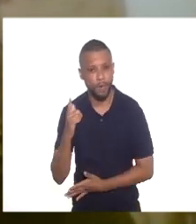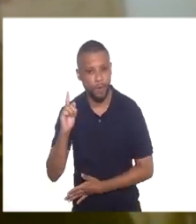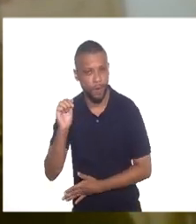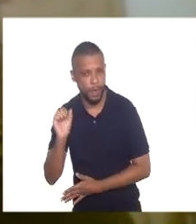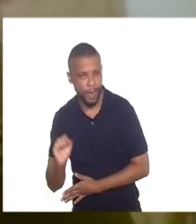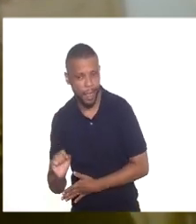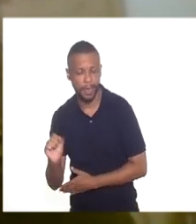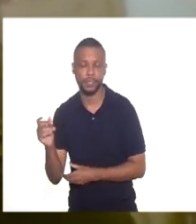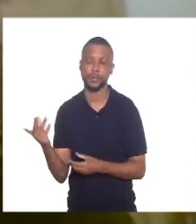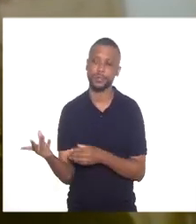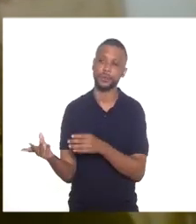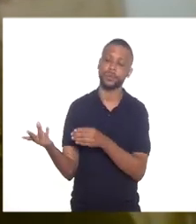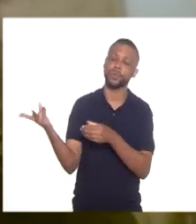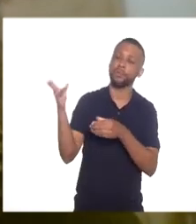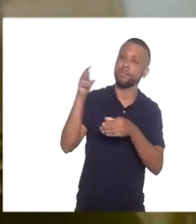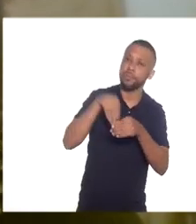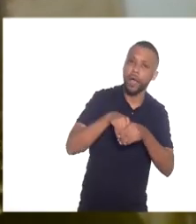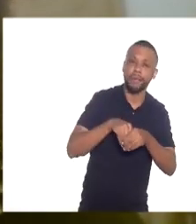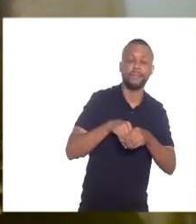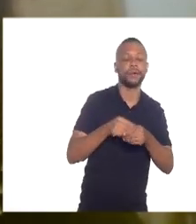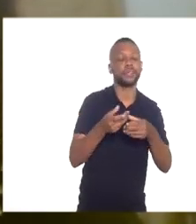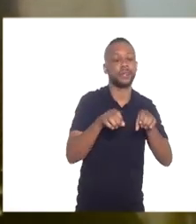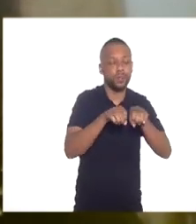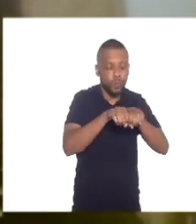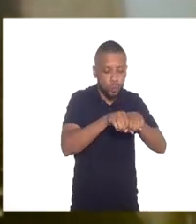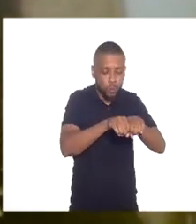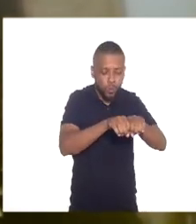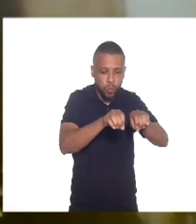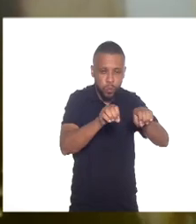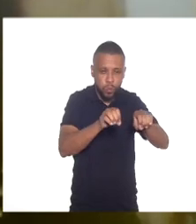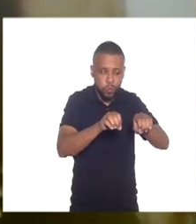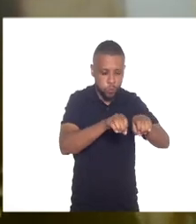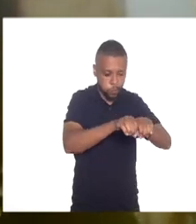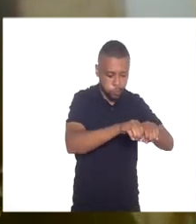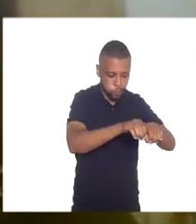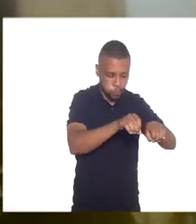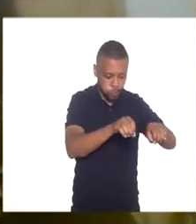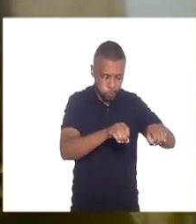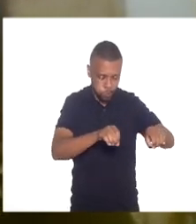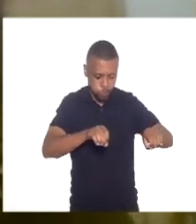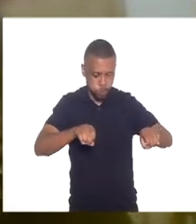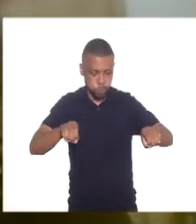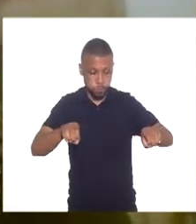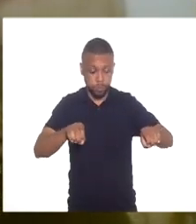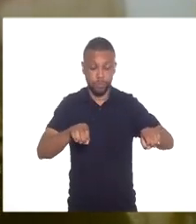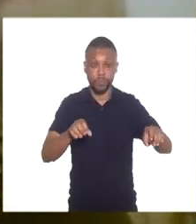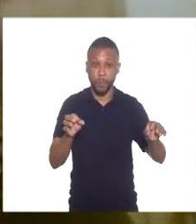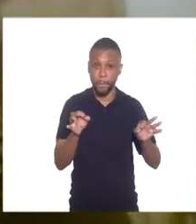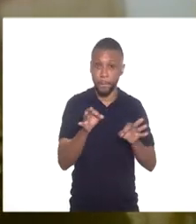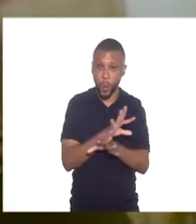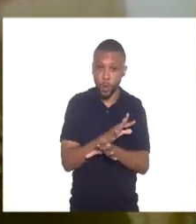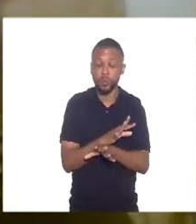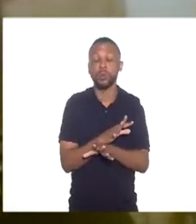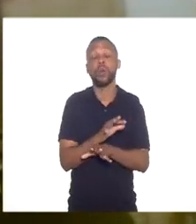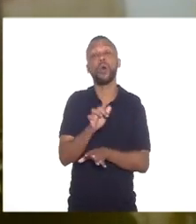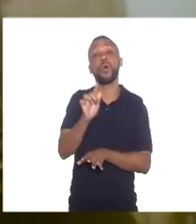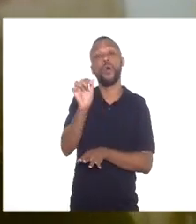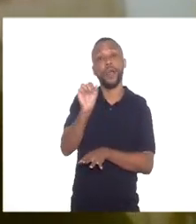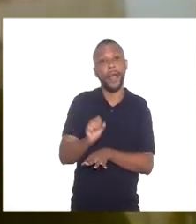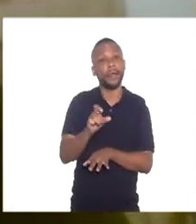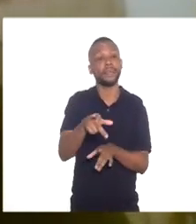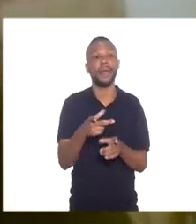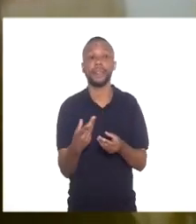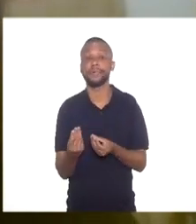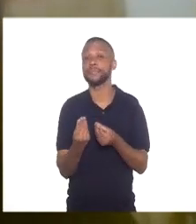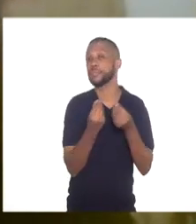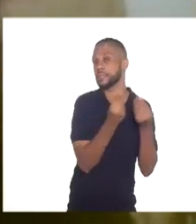também eram dela, né, e aí esse gás era entregue às distribuidoras estaduais.